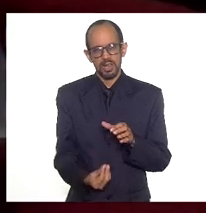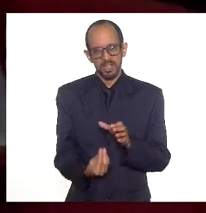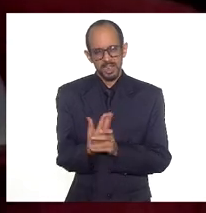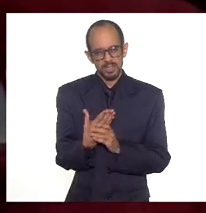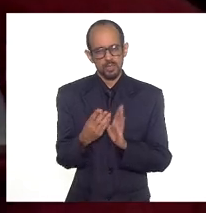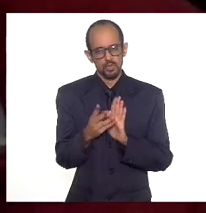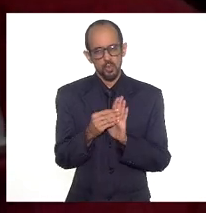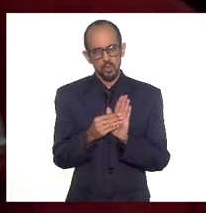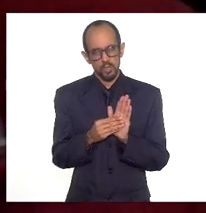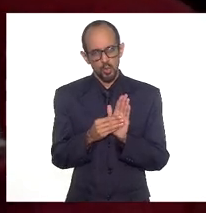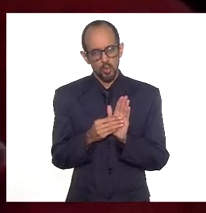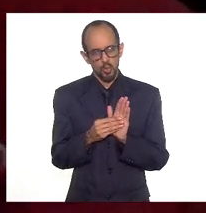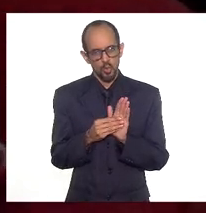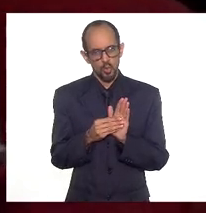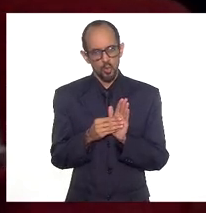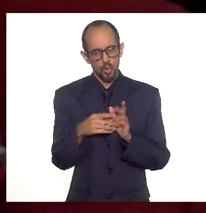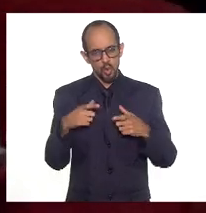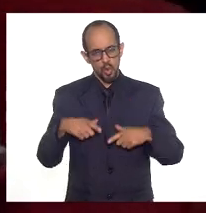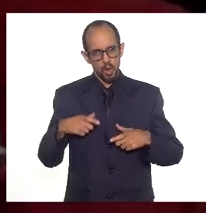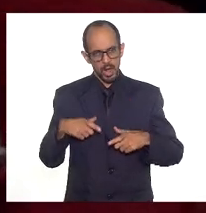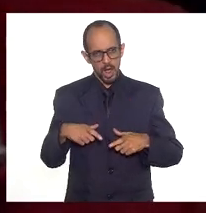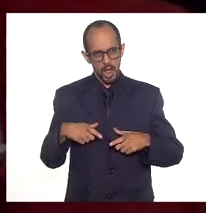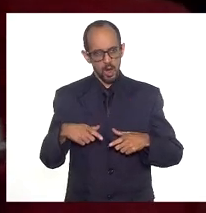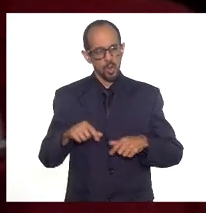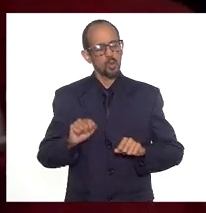nacional, eu tenho certeza que